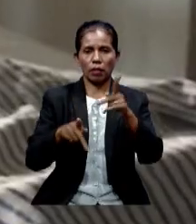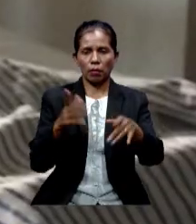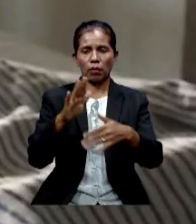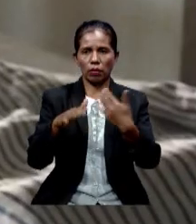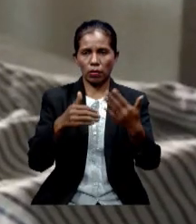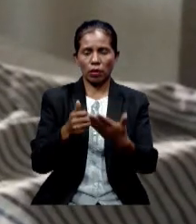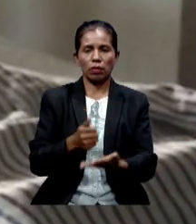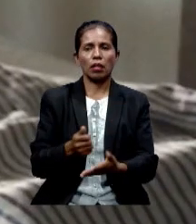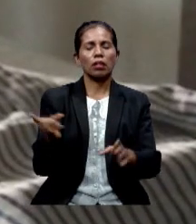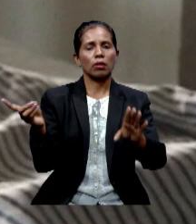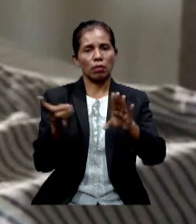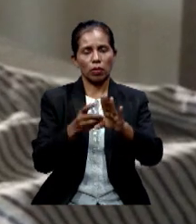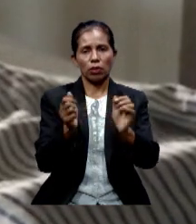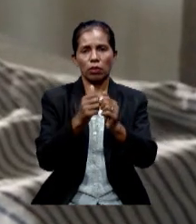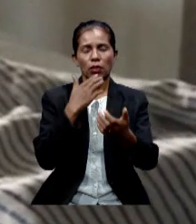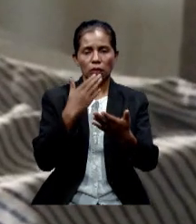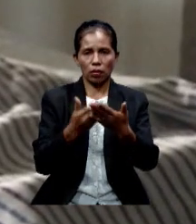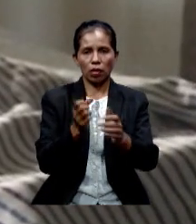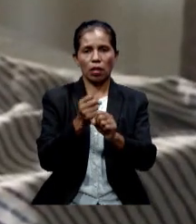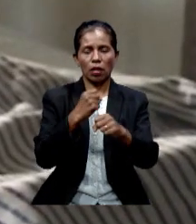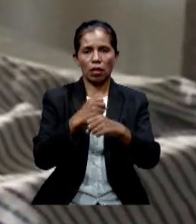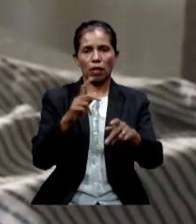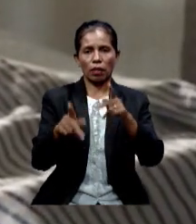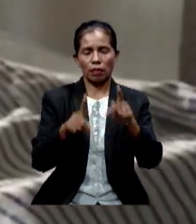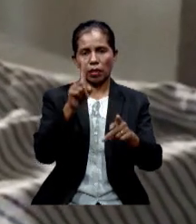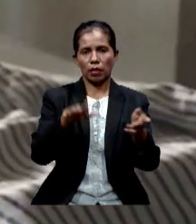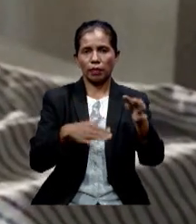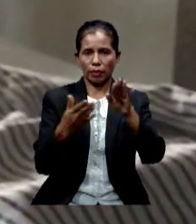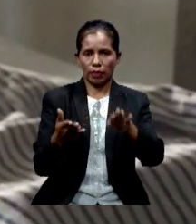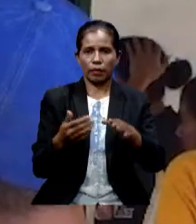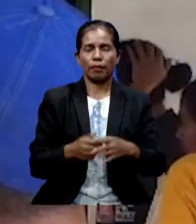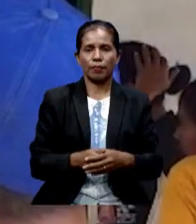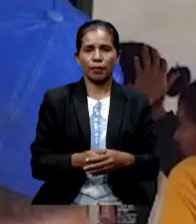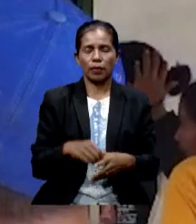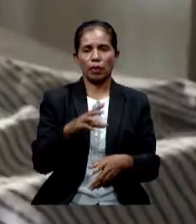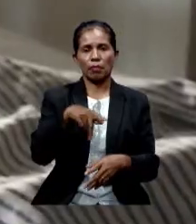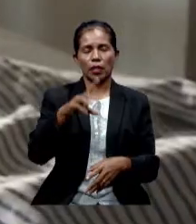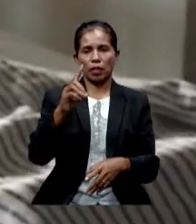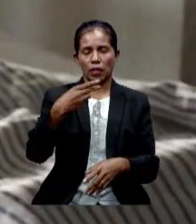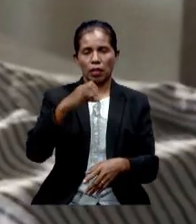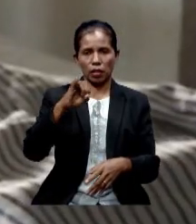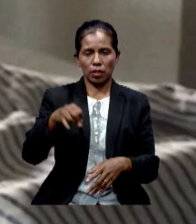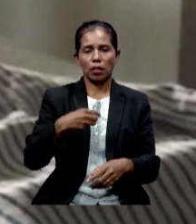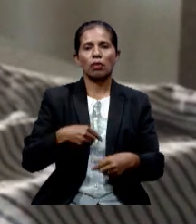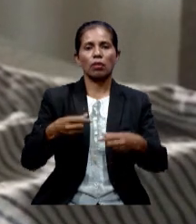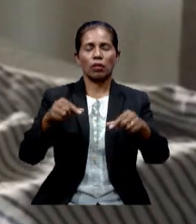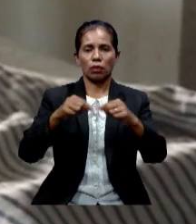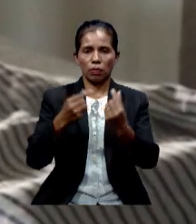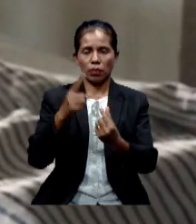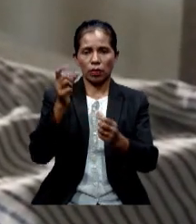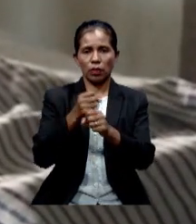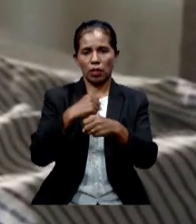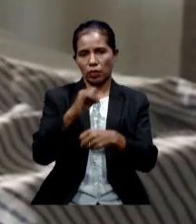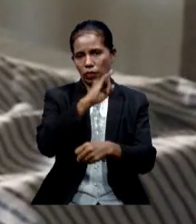documento o dia, o de resulta idoso ida la convidam. O acontecimento ne PDH Zota Mos orienta uma equipa ida o de hala